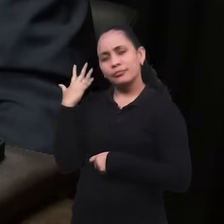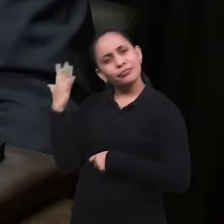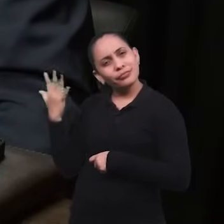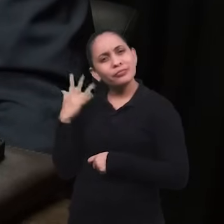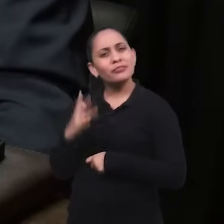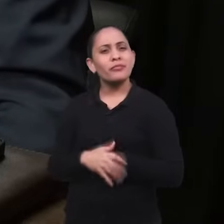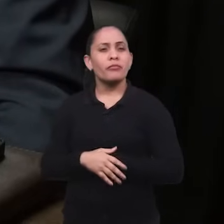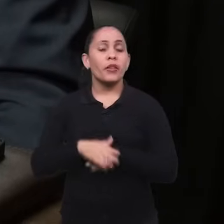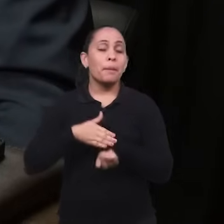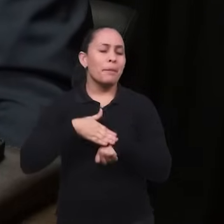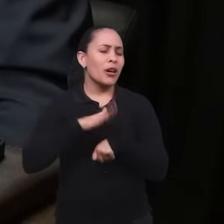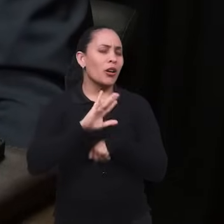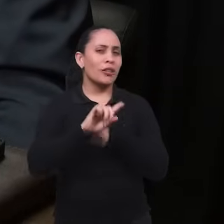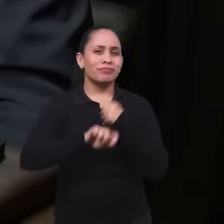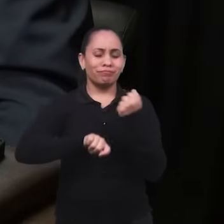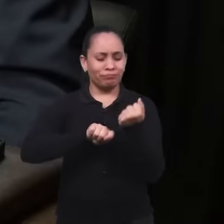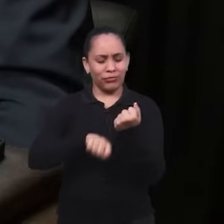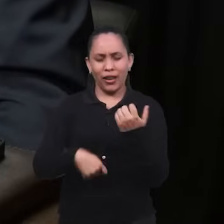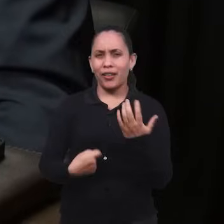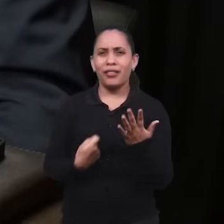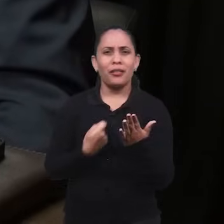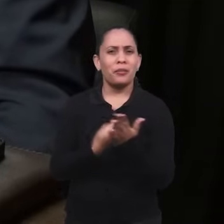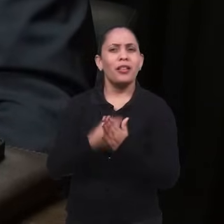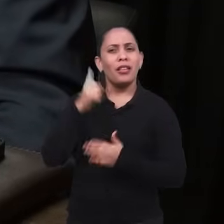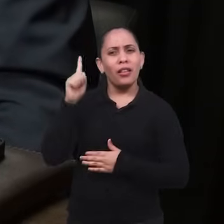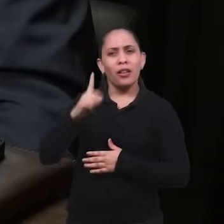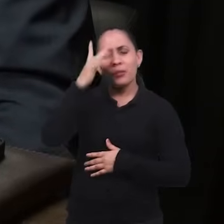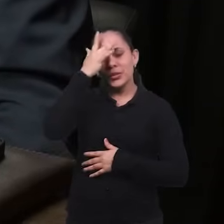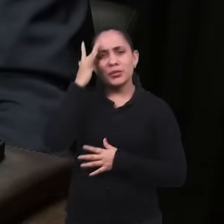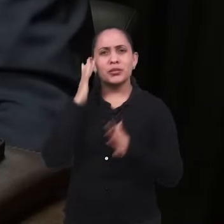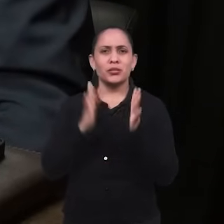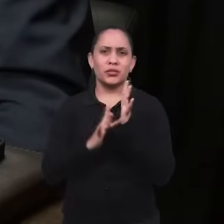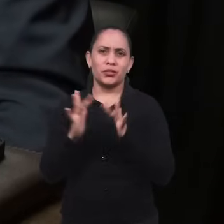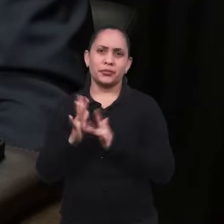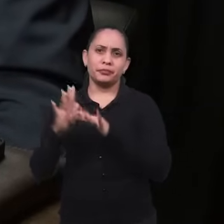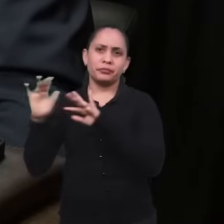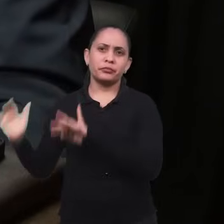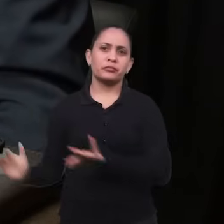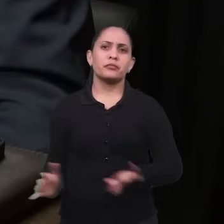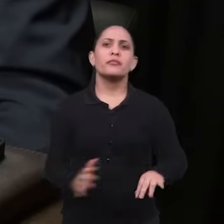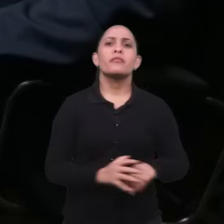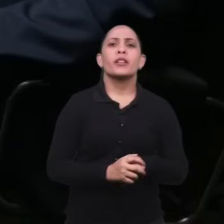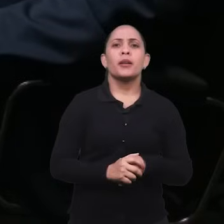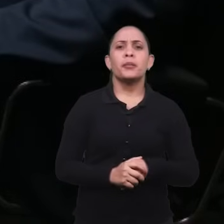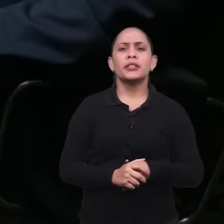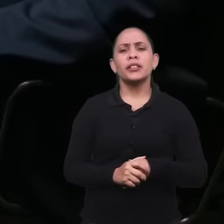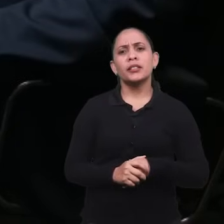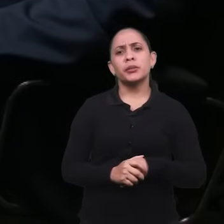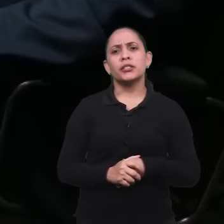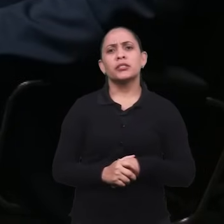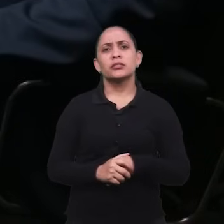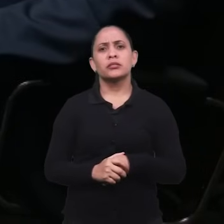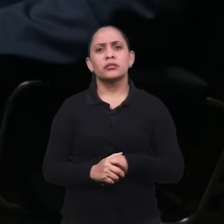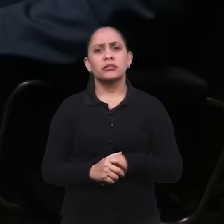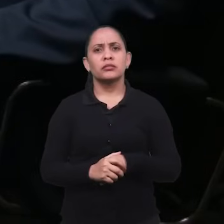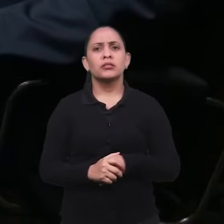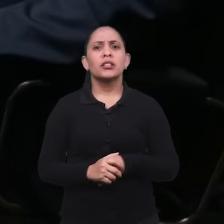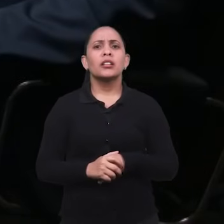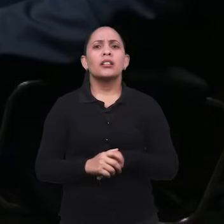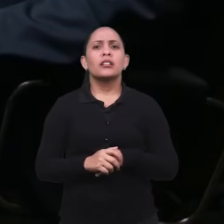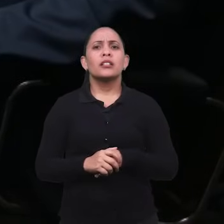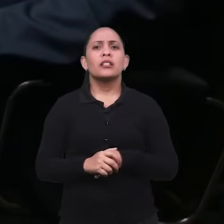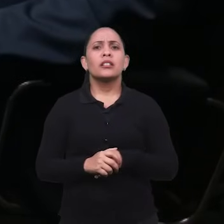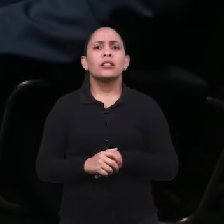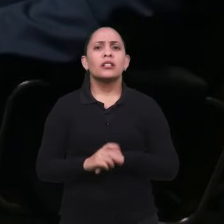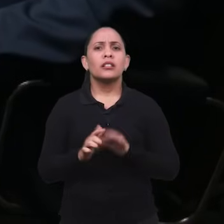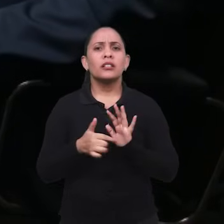mistérios. Né? Ele revela, e o maior mistério da palavra é a pessoa do Senhor Jesus. E os atos de justiça de Deus dentro do templo